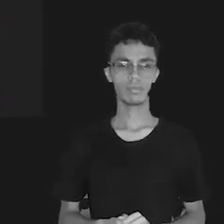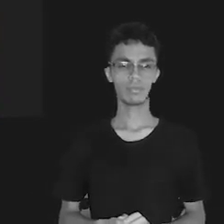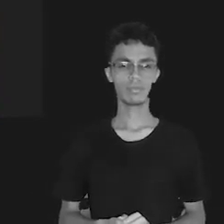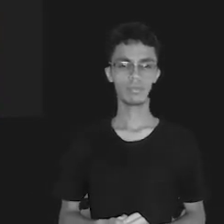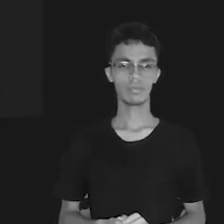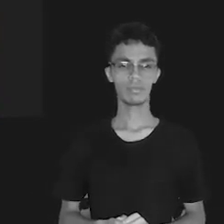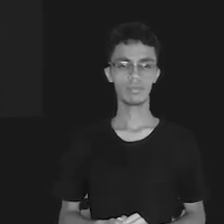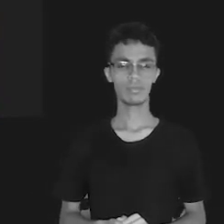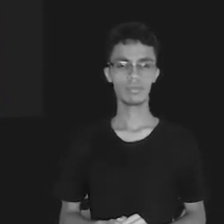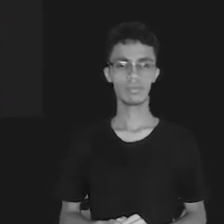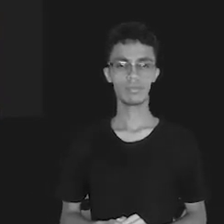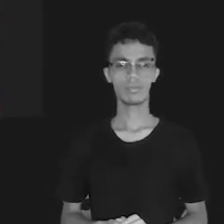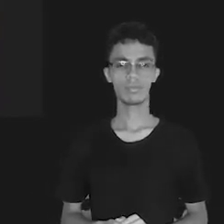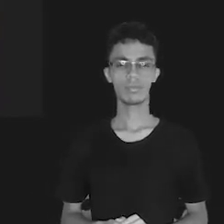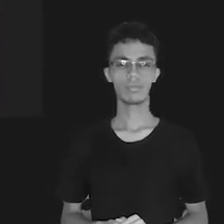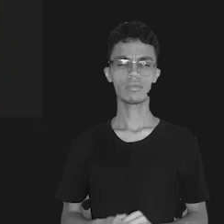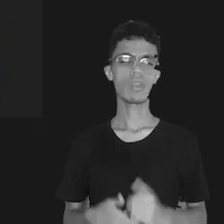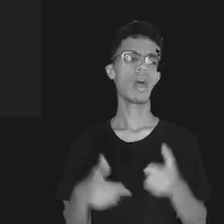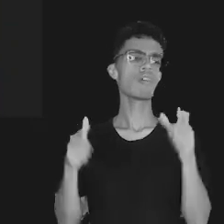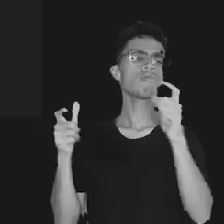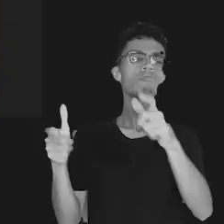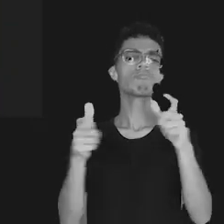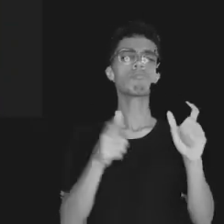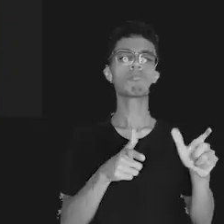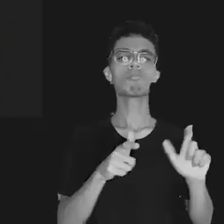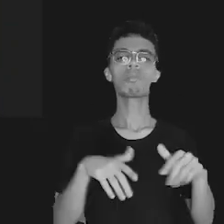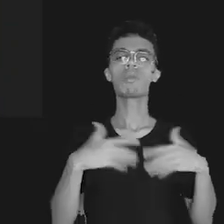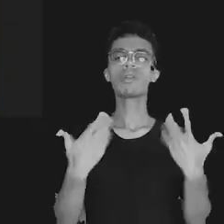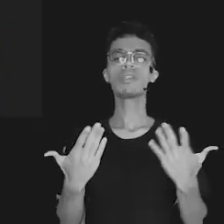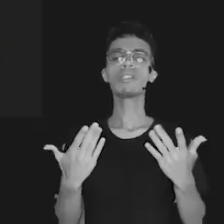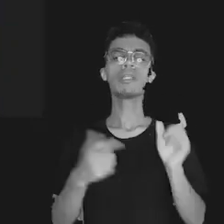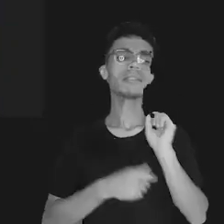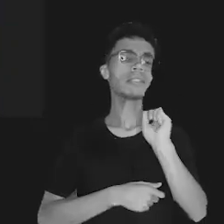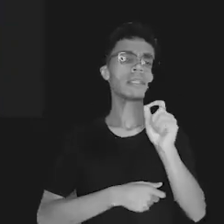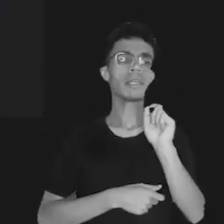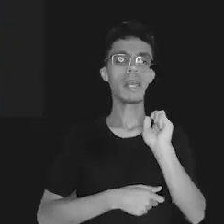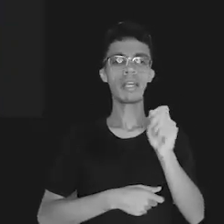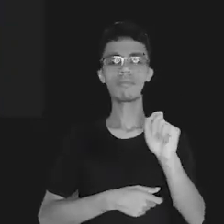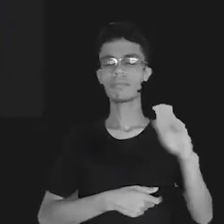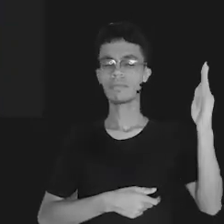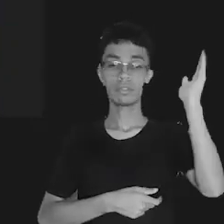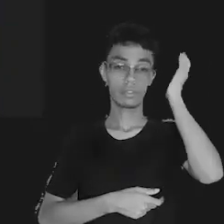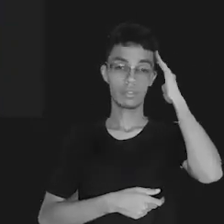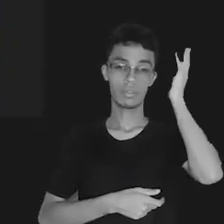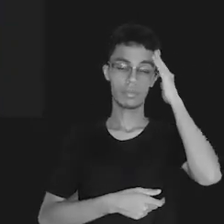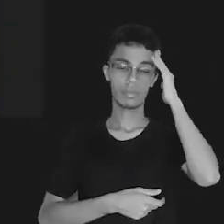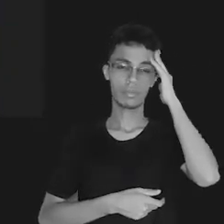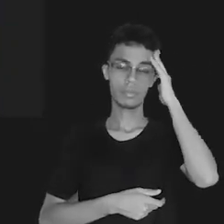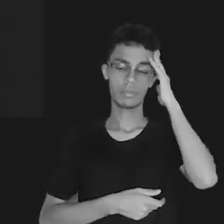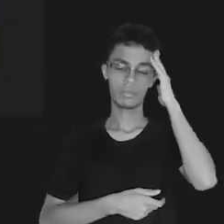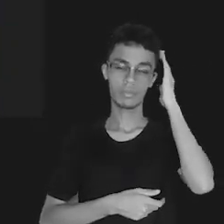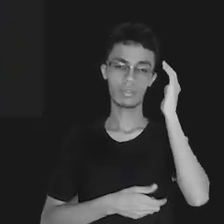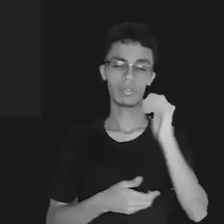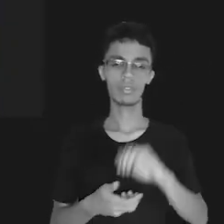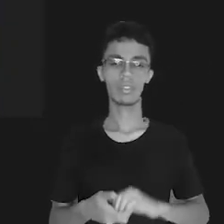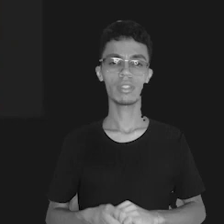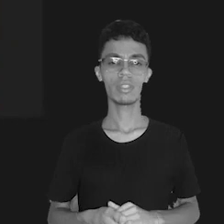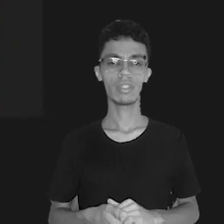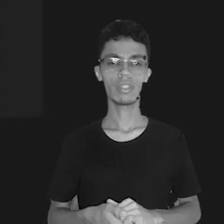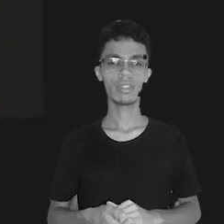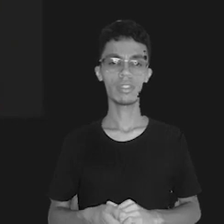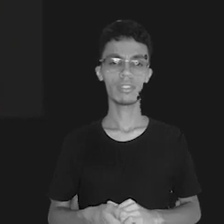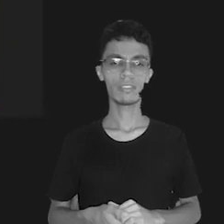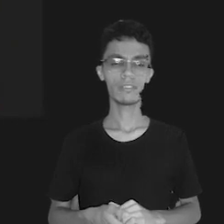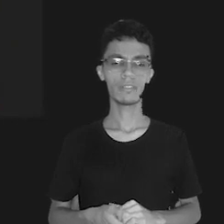Onde ele está? Onde ele está? Quem é que sabe? Volteia como um